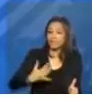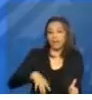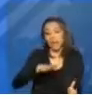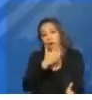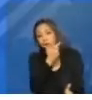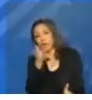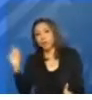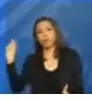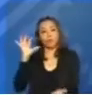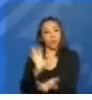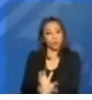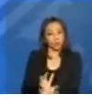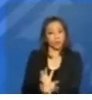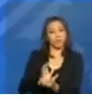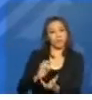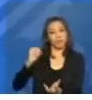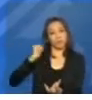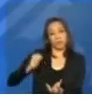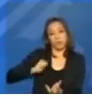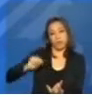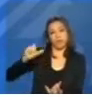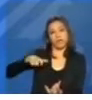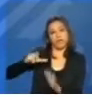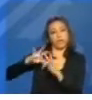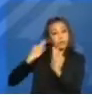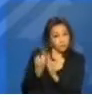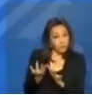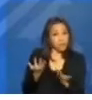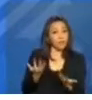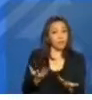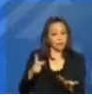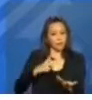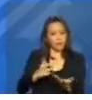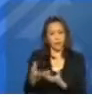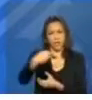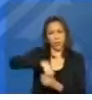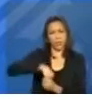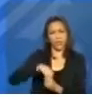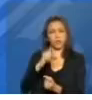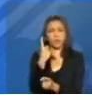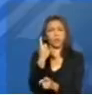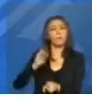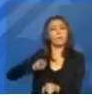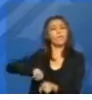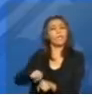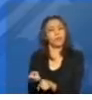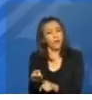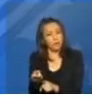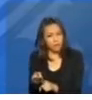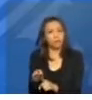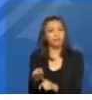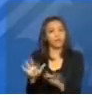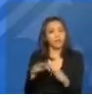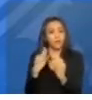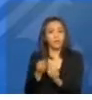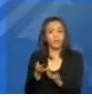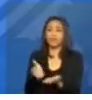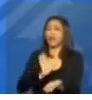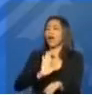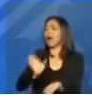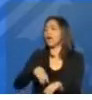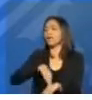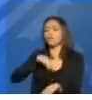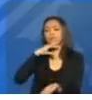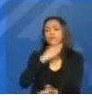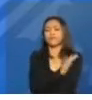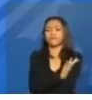Família, por mais que haja agora, nesse mês, uma inclusão de mais de 1 milhão de famílias, é algo que a Caixa já faz com